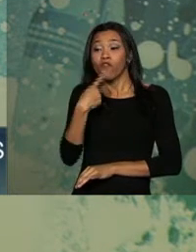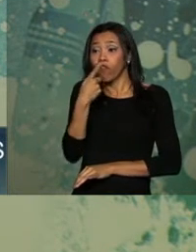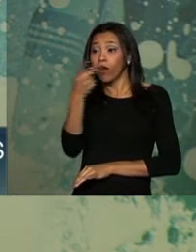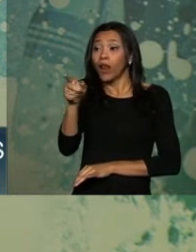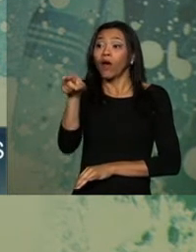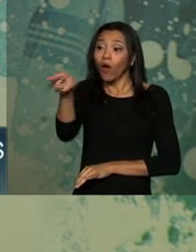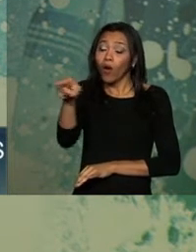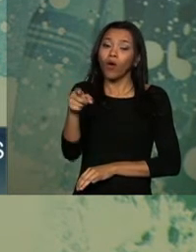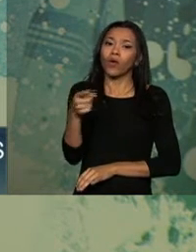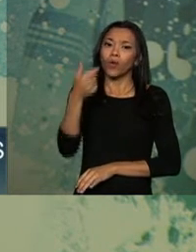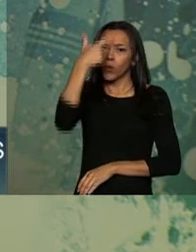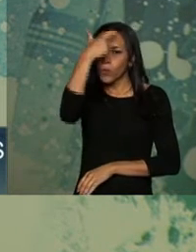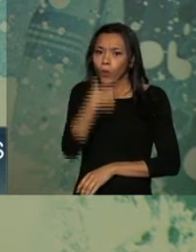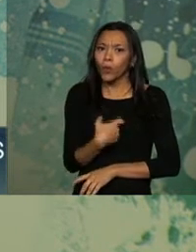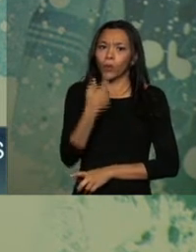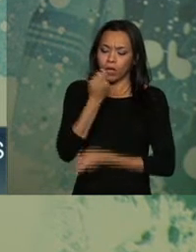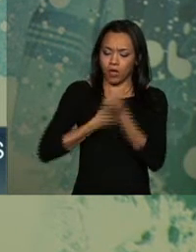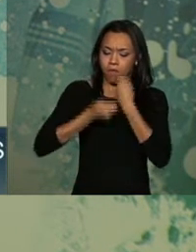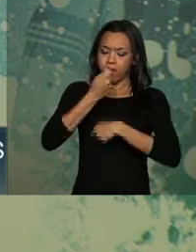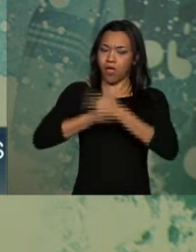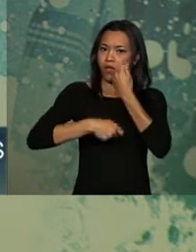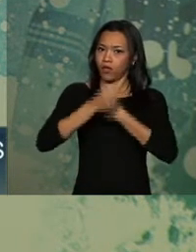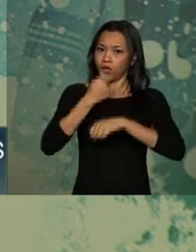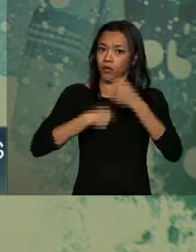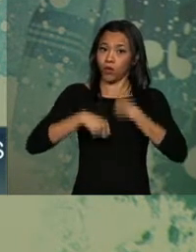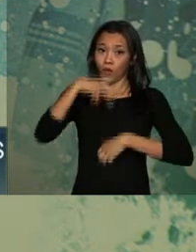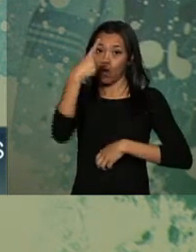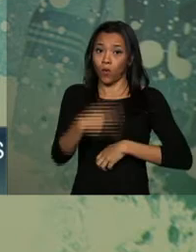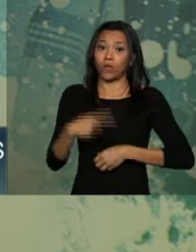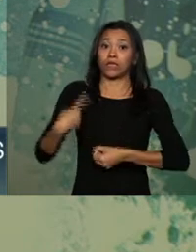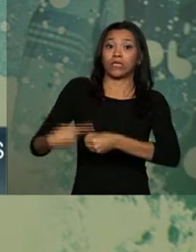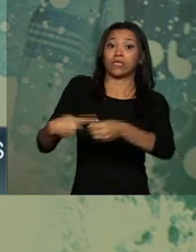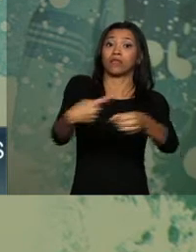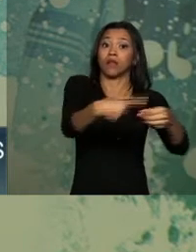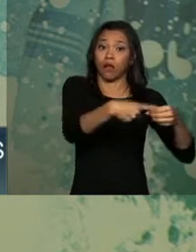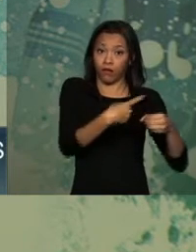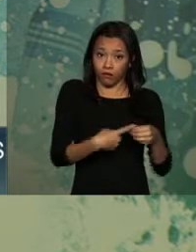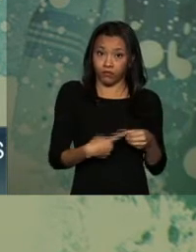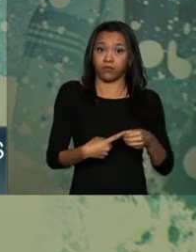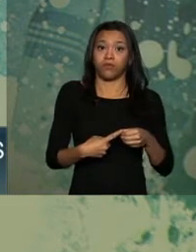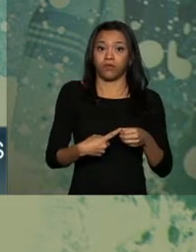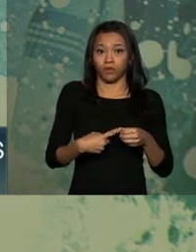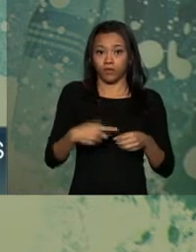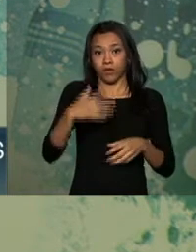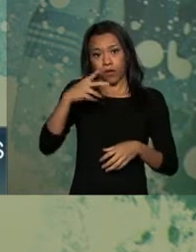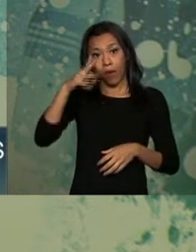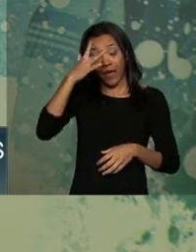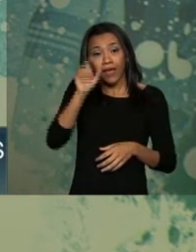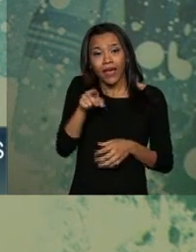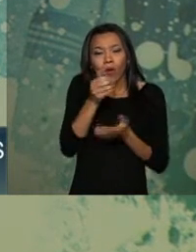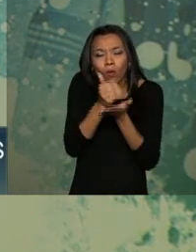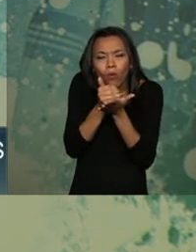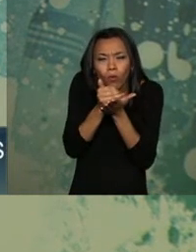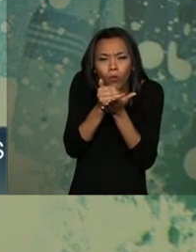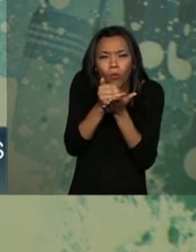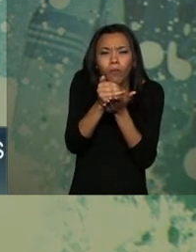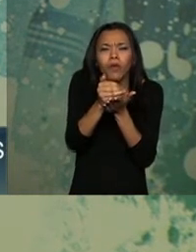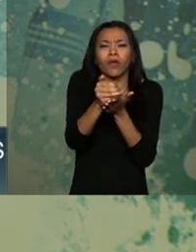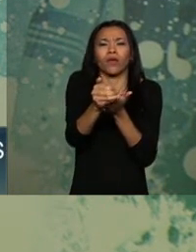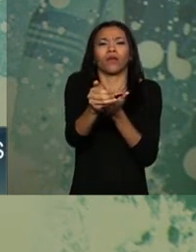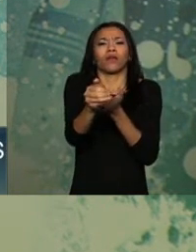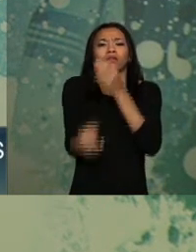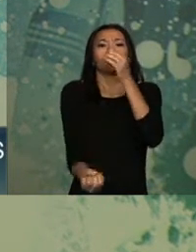empreendedor urbano pessoa física, que era o embrião do conceito do